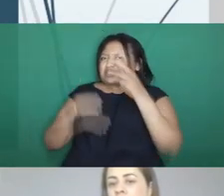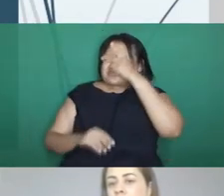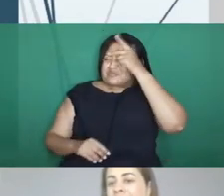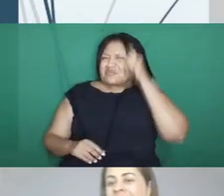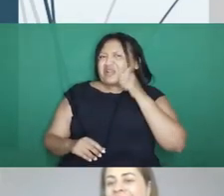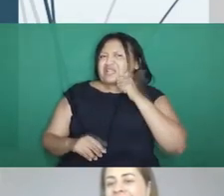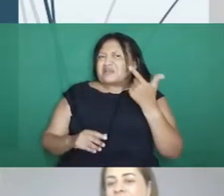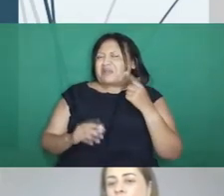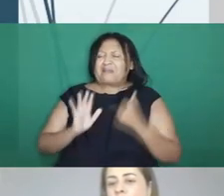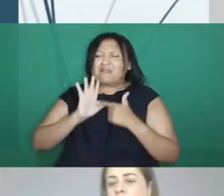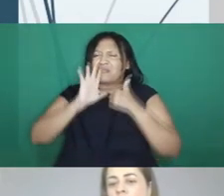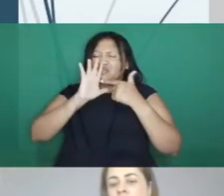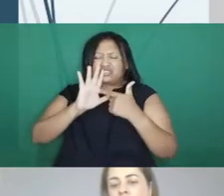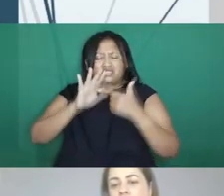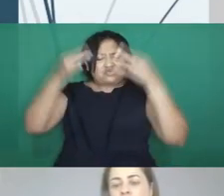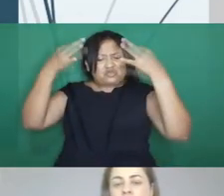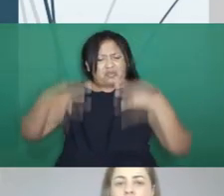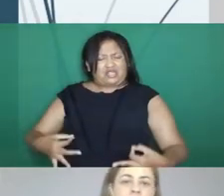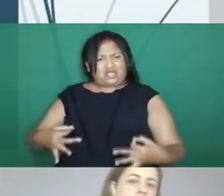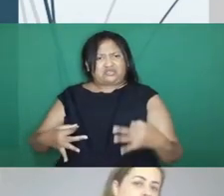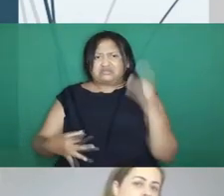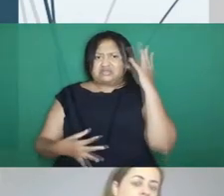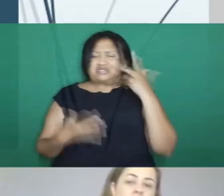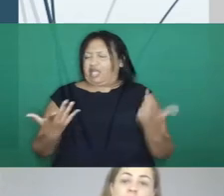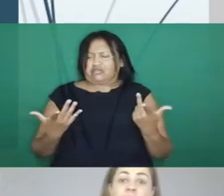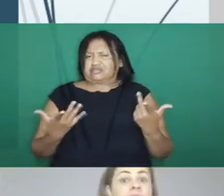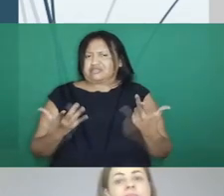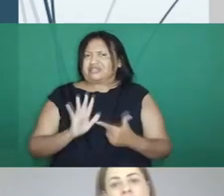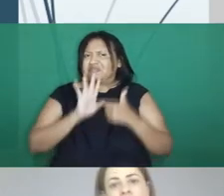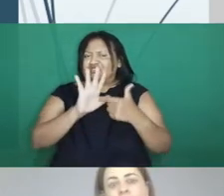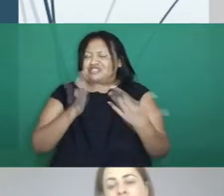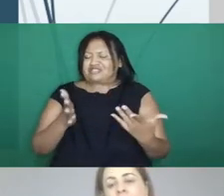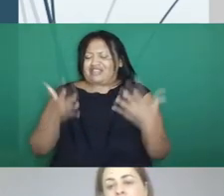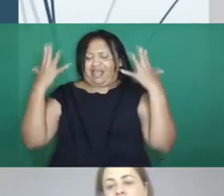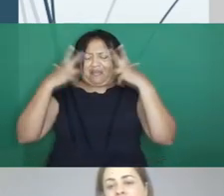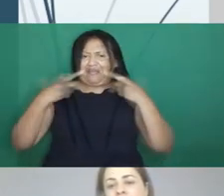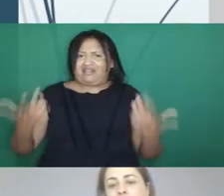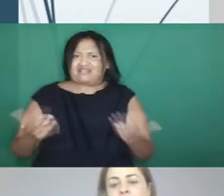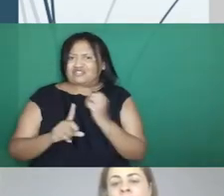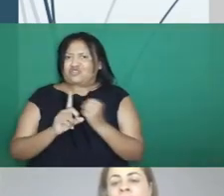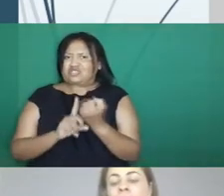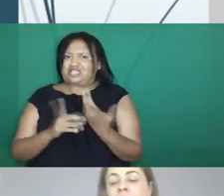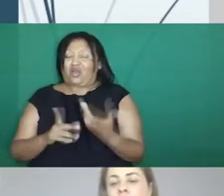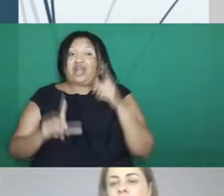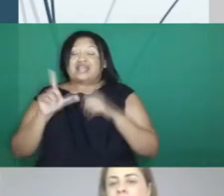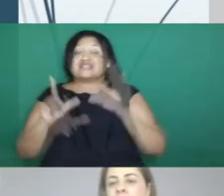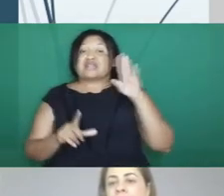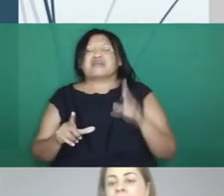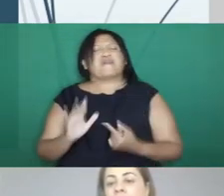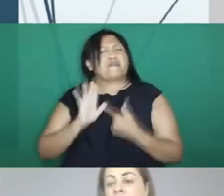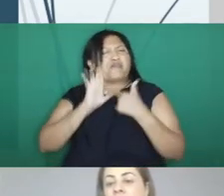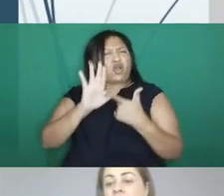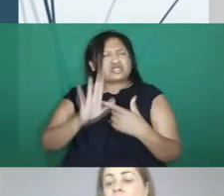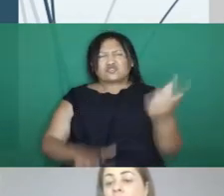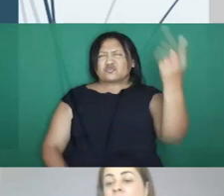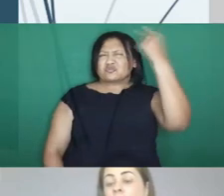muitas mulheres para atender os padrões sociais de beleza não a gente não tá falando de atender padrão de beleza né letra B